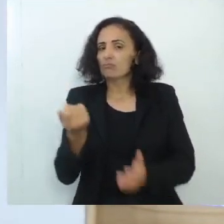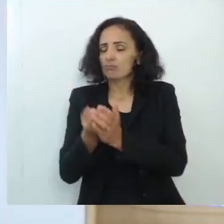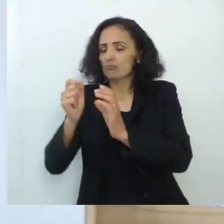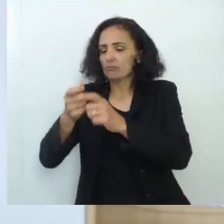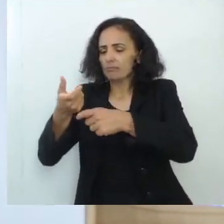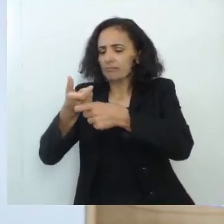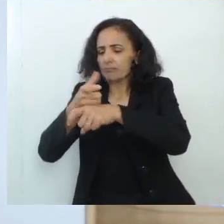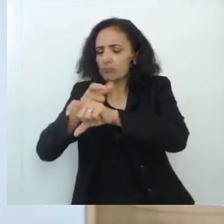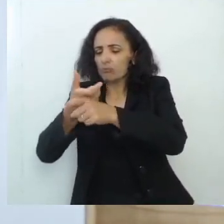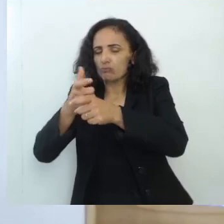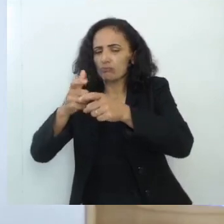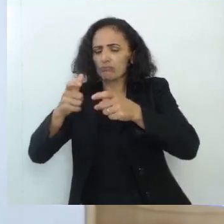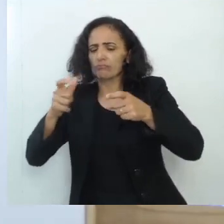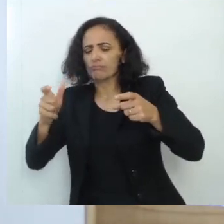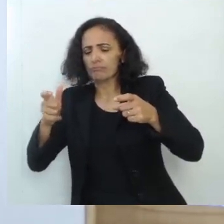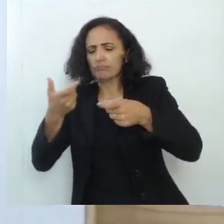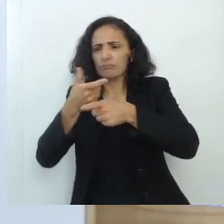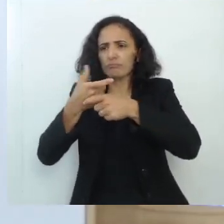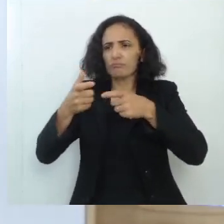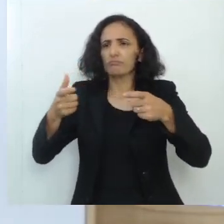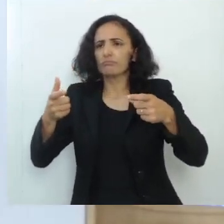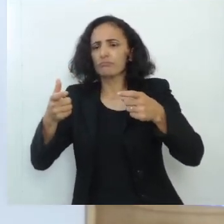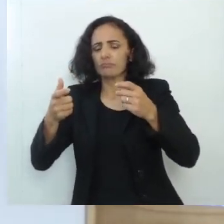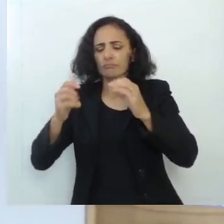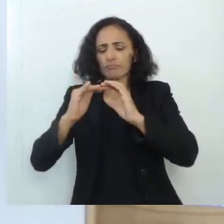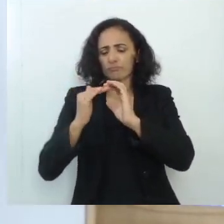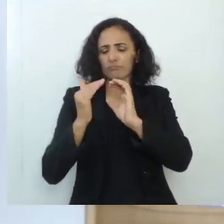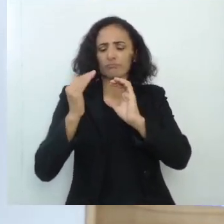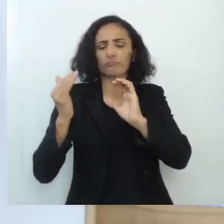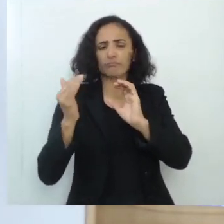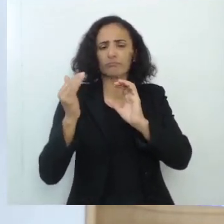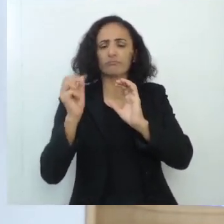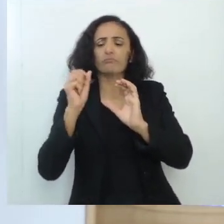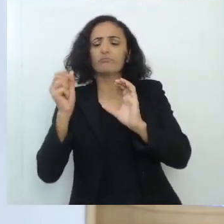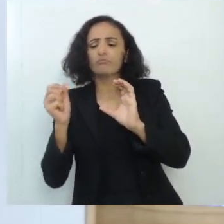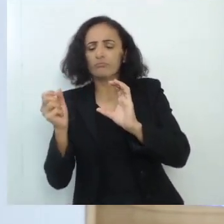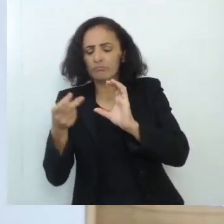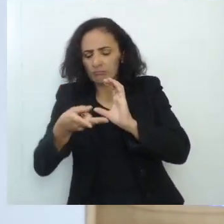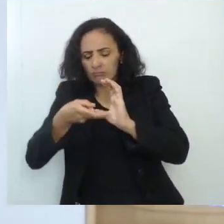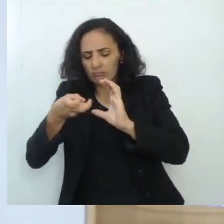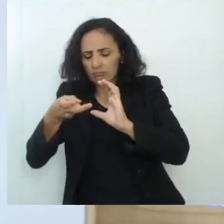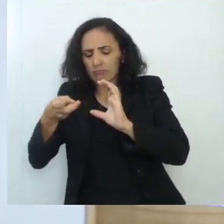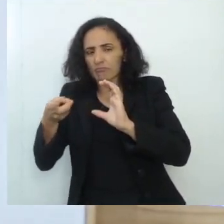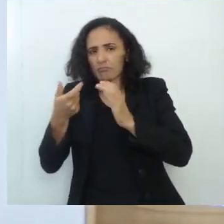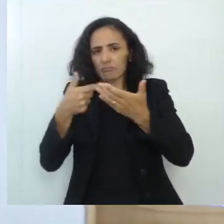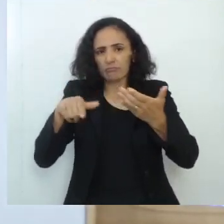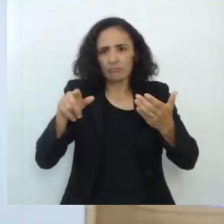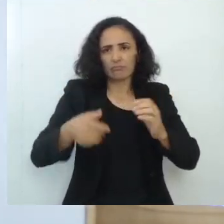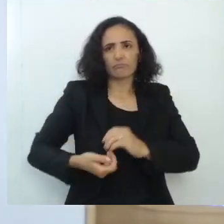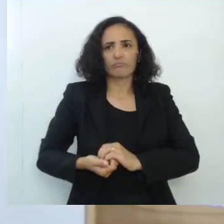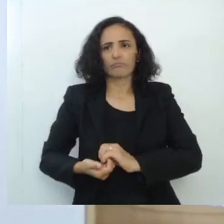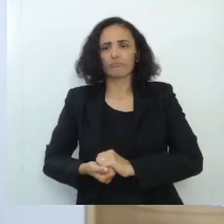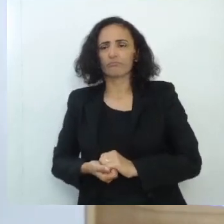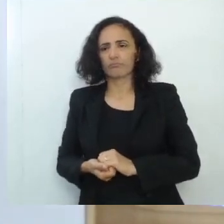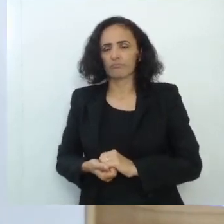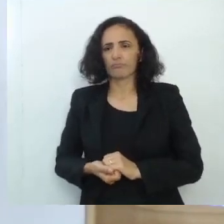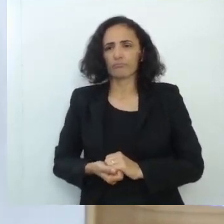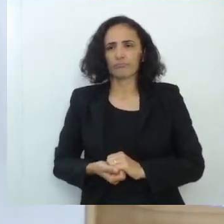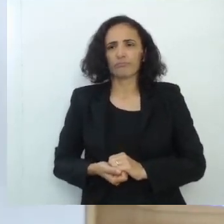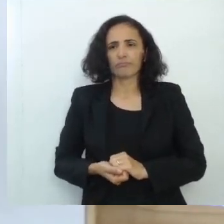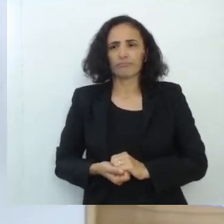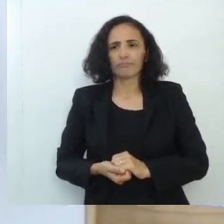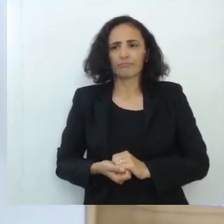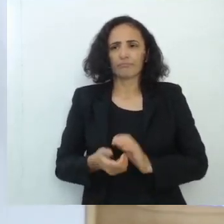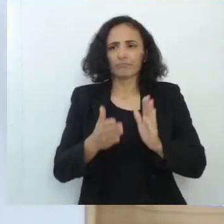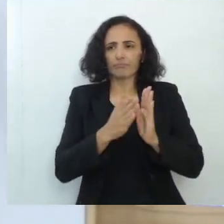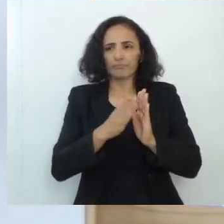abrir. Então vocês vão dizer que o soro, ele abre. Aí quando o soro abre, presta atenção, quando o soro abre, na medida